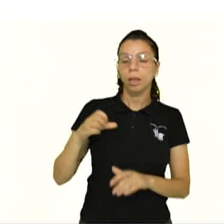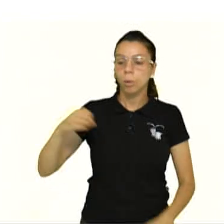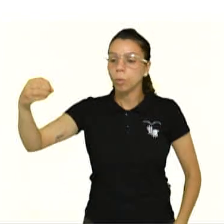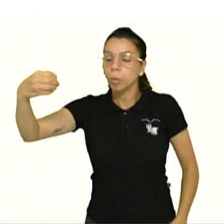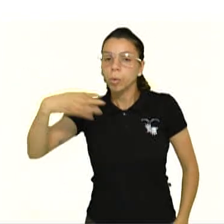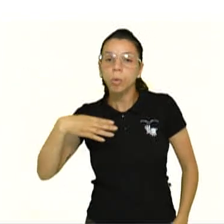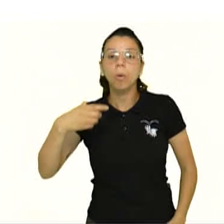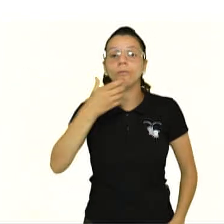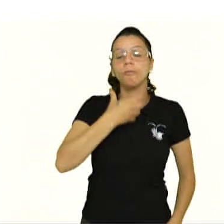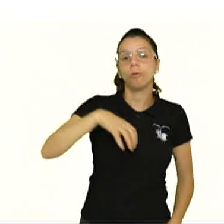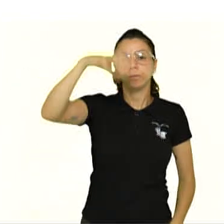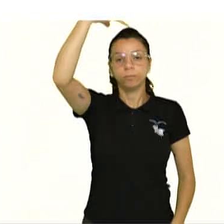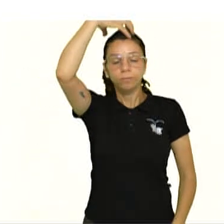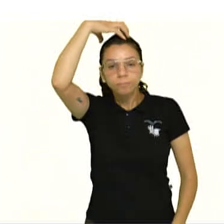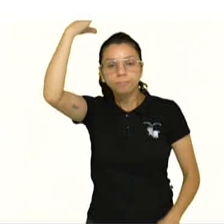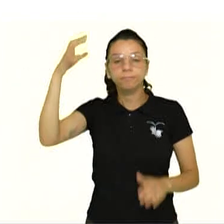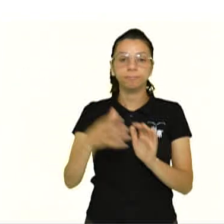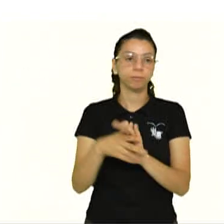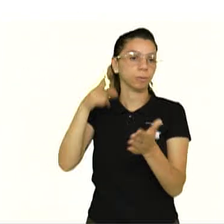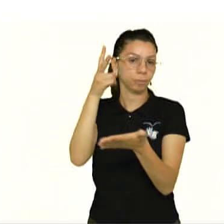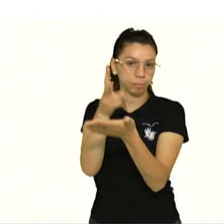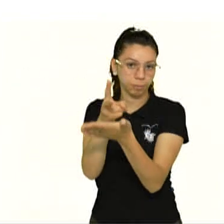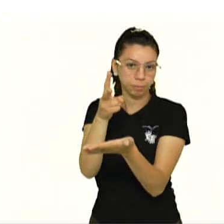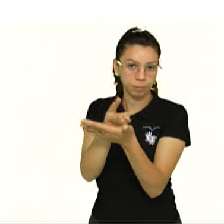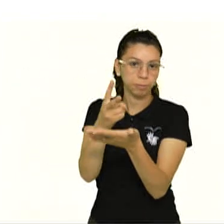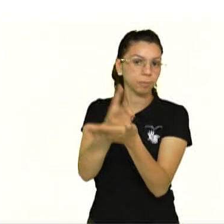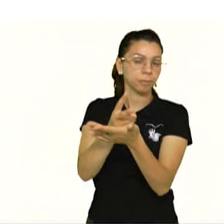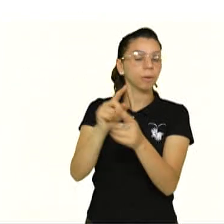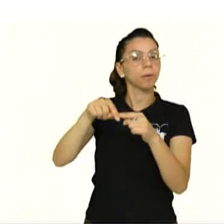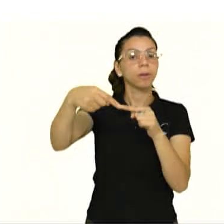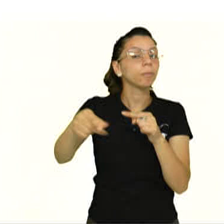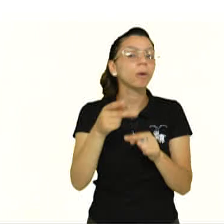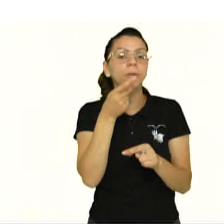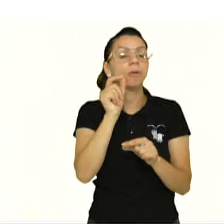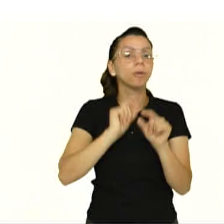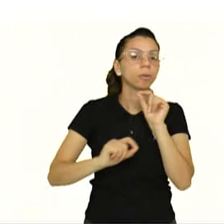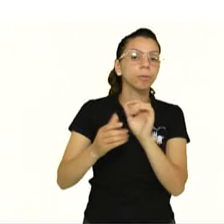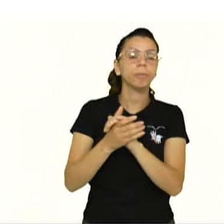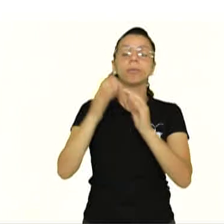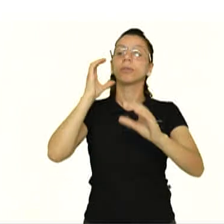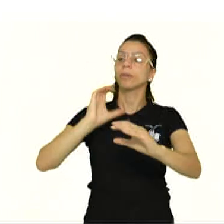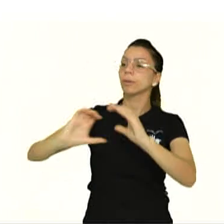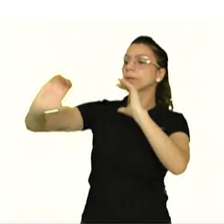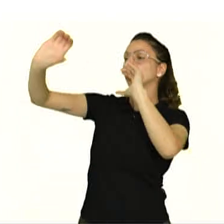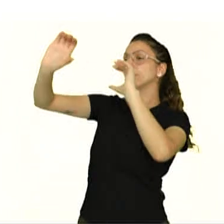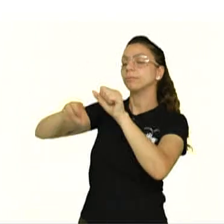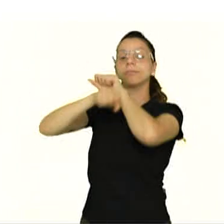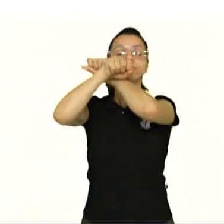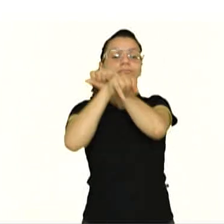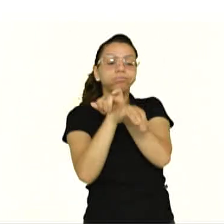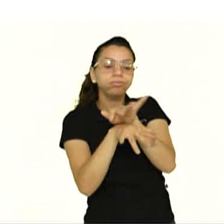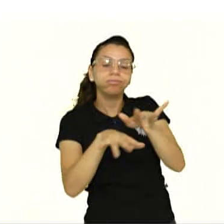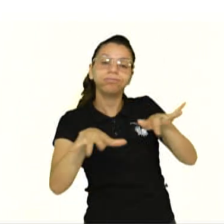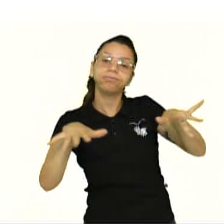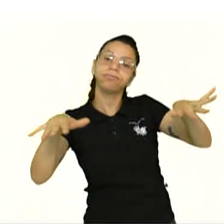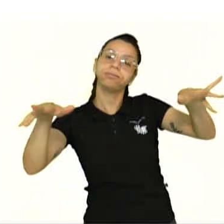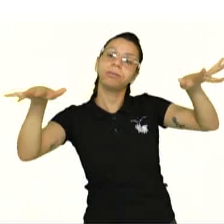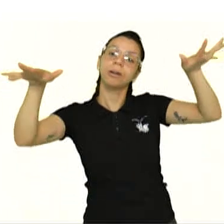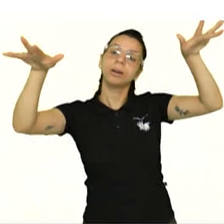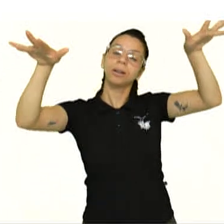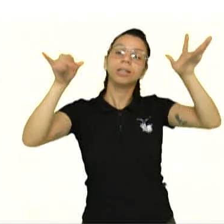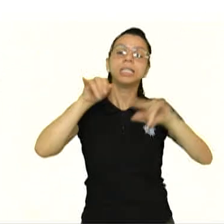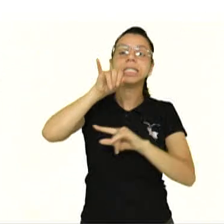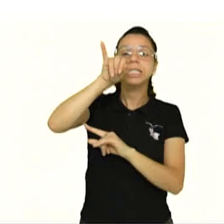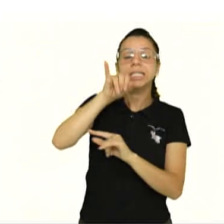tanto sublimaram. Aí continua e depois ele diz assim: cantando, espalharei por toda parte, se